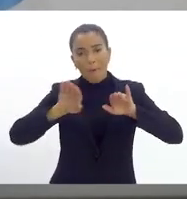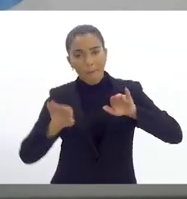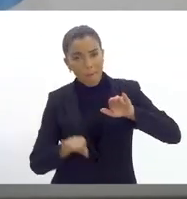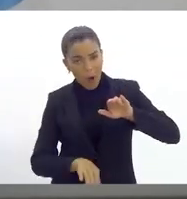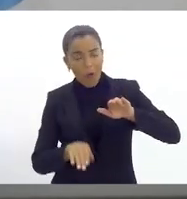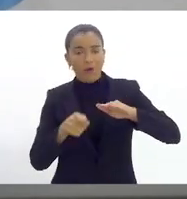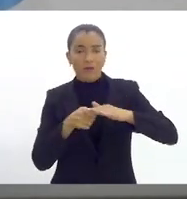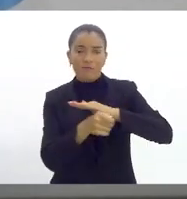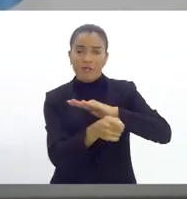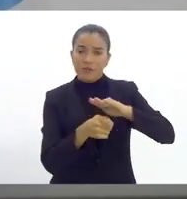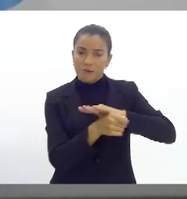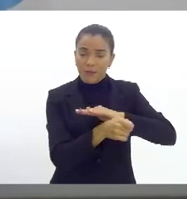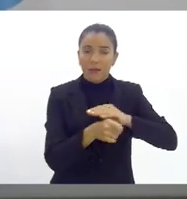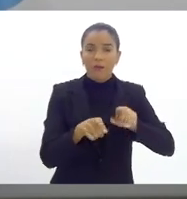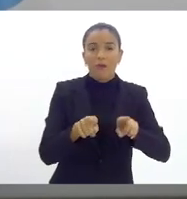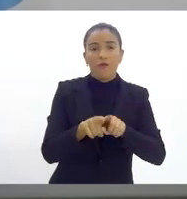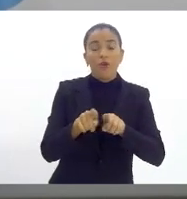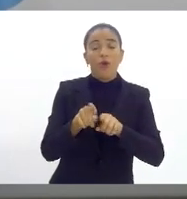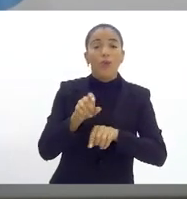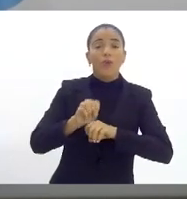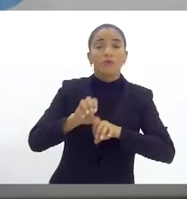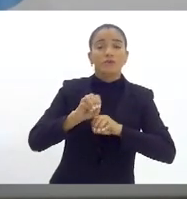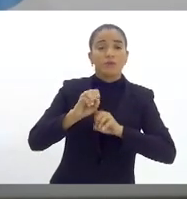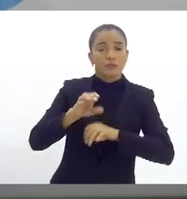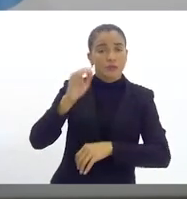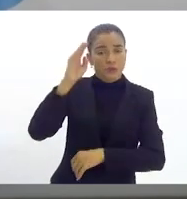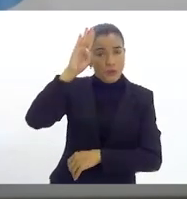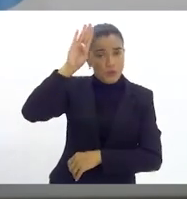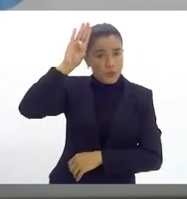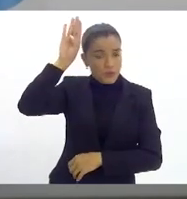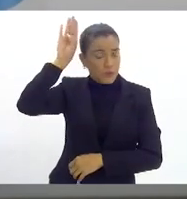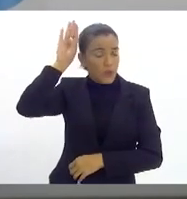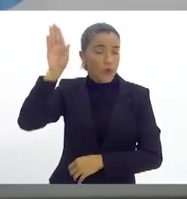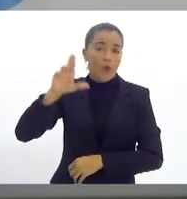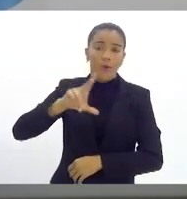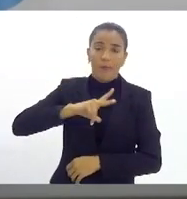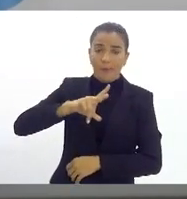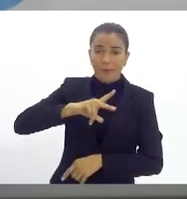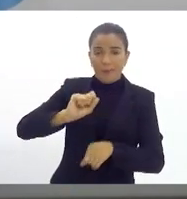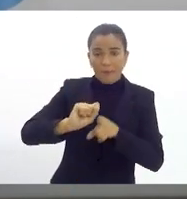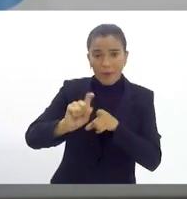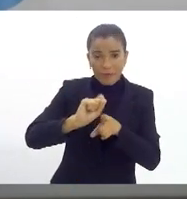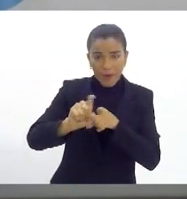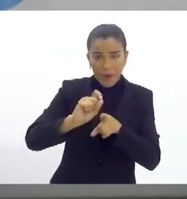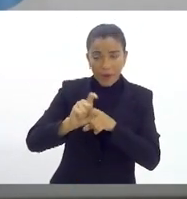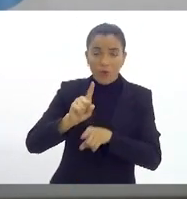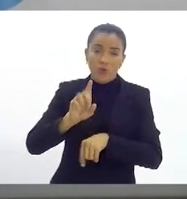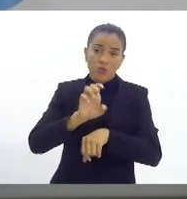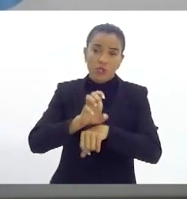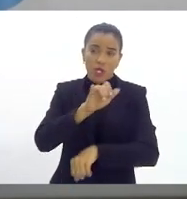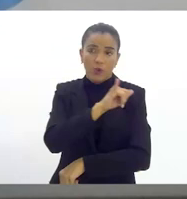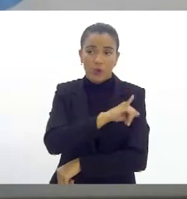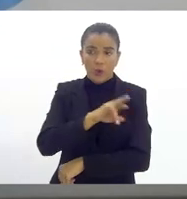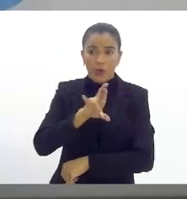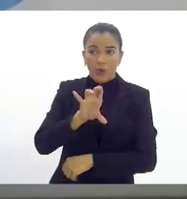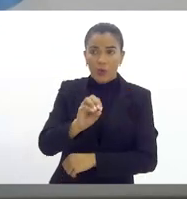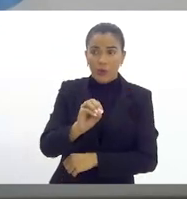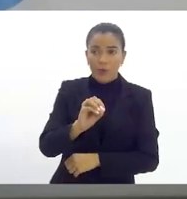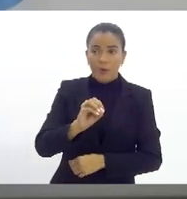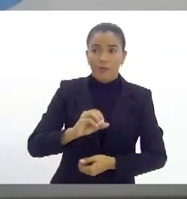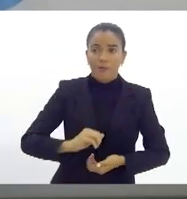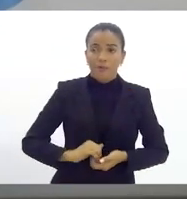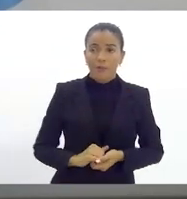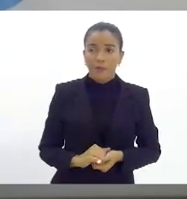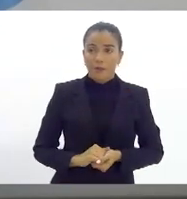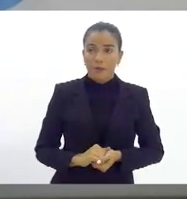de capitais foi o ensino superior privado a oferta de ensino superior privado no estado do Rio de Janeiro